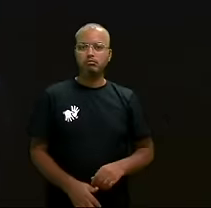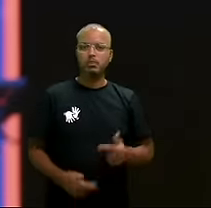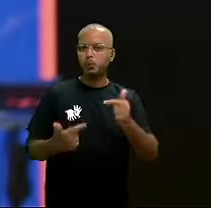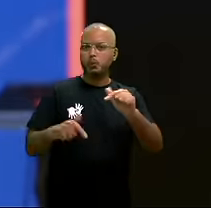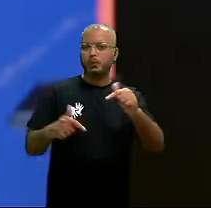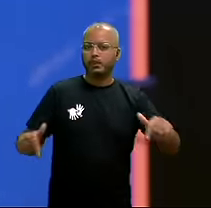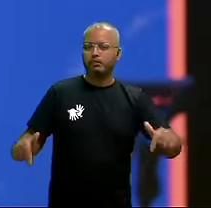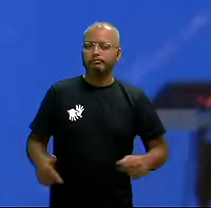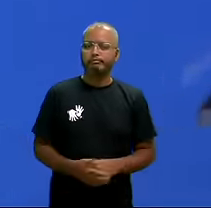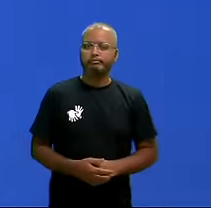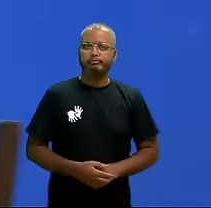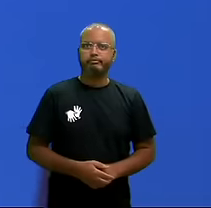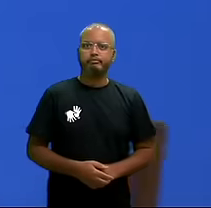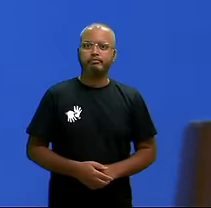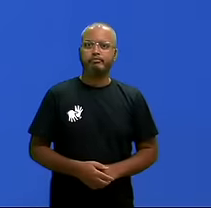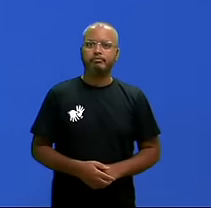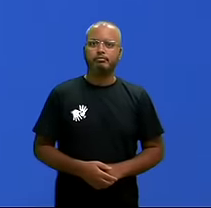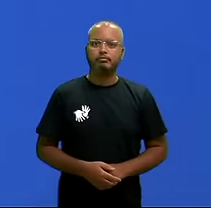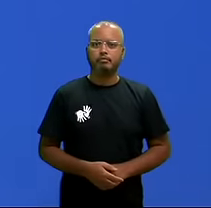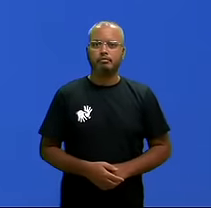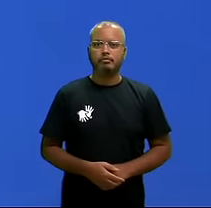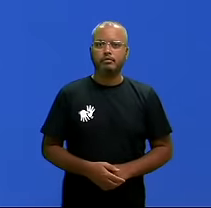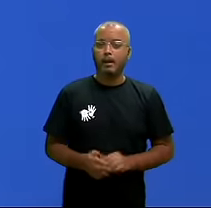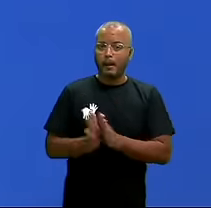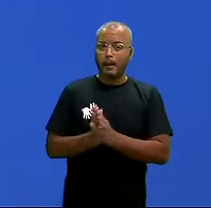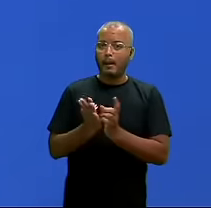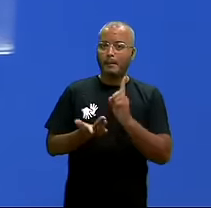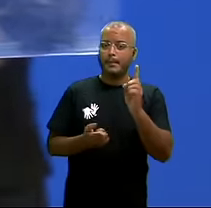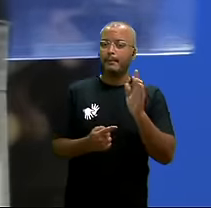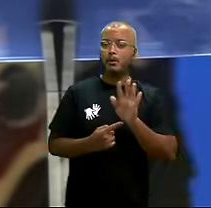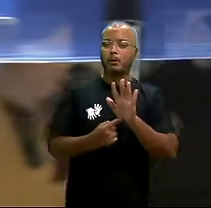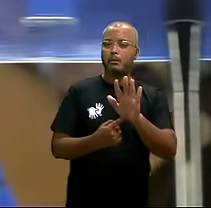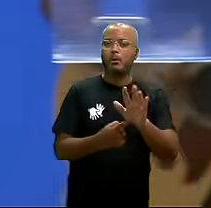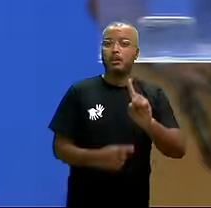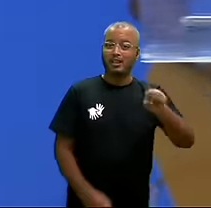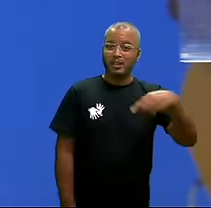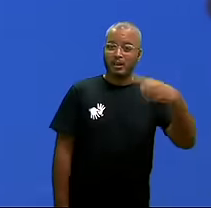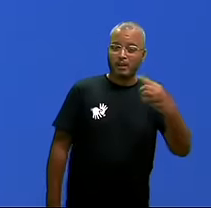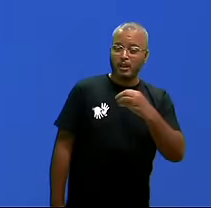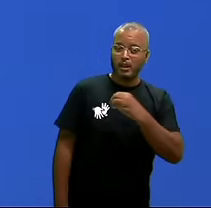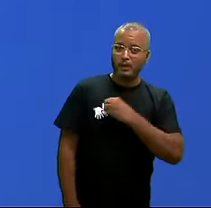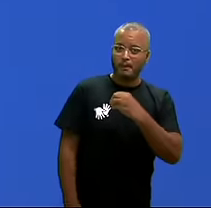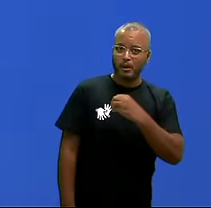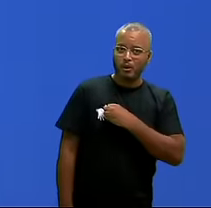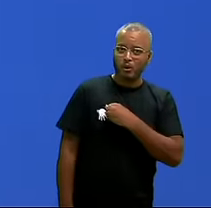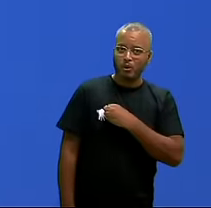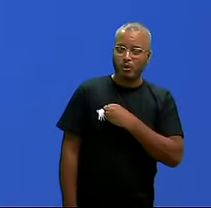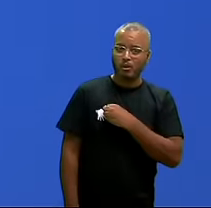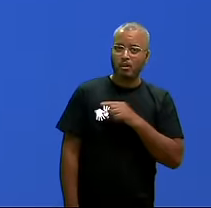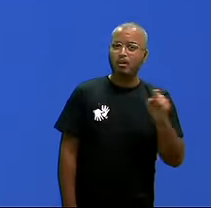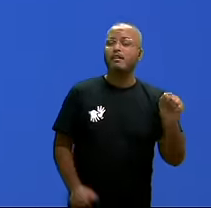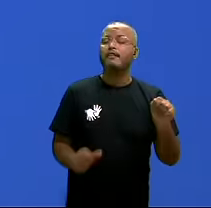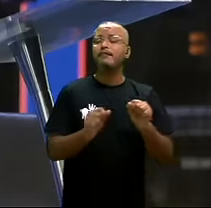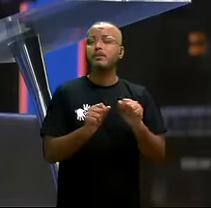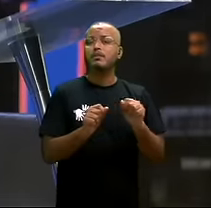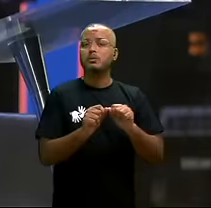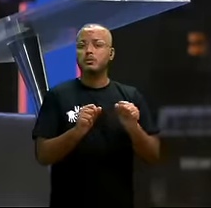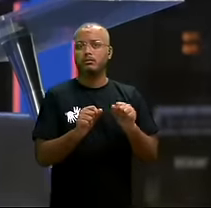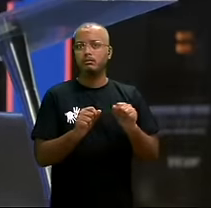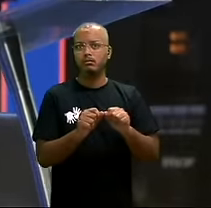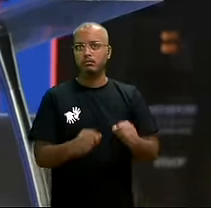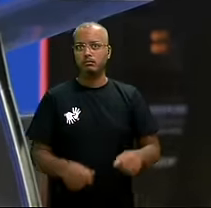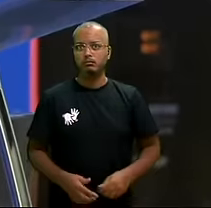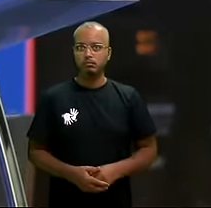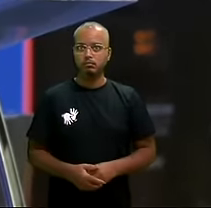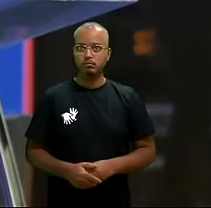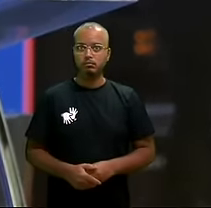vida. Não tem um. Pastor, o que Adão fez depois que ele pecou? Fez o que deveria fazer desde o início. A